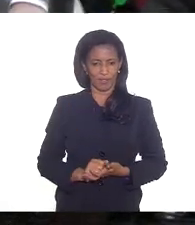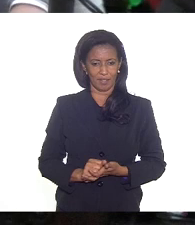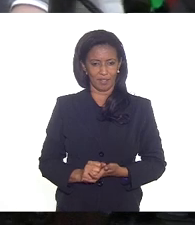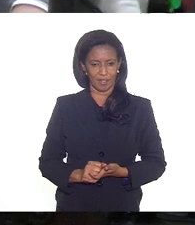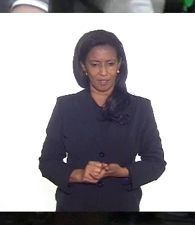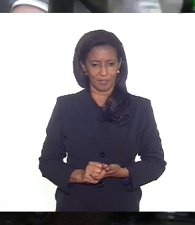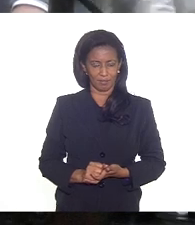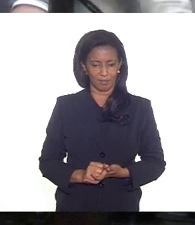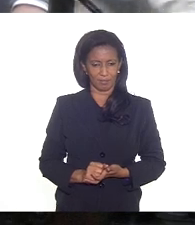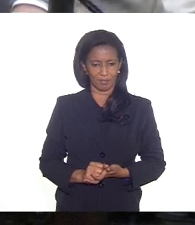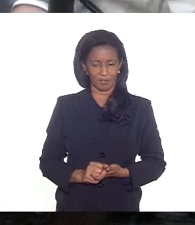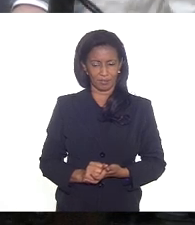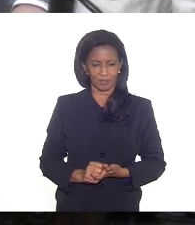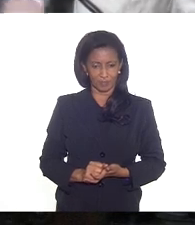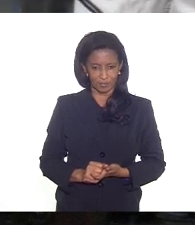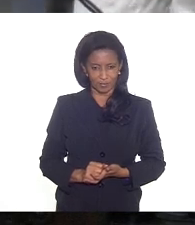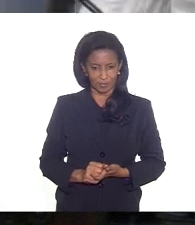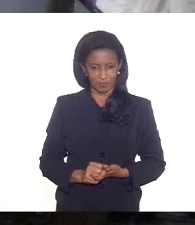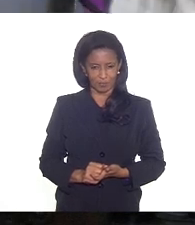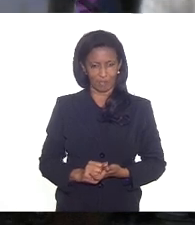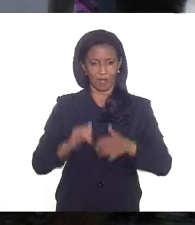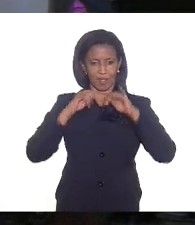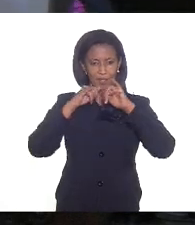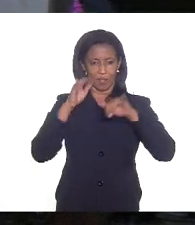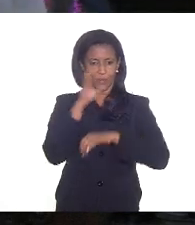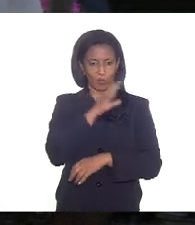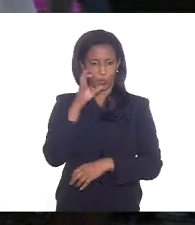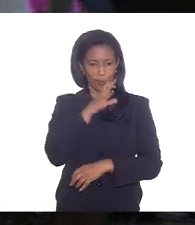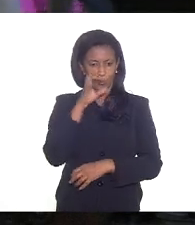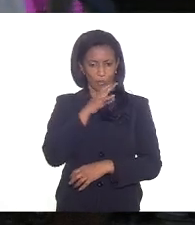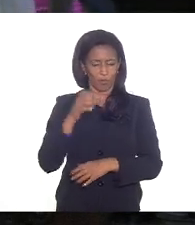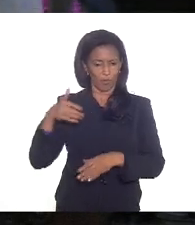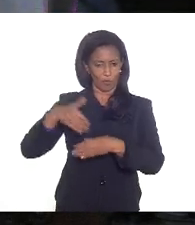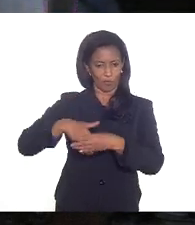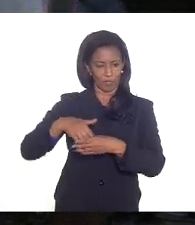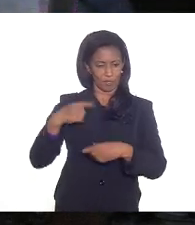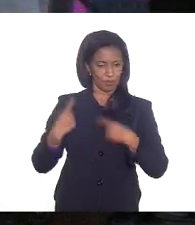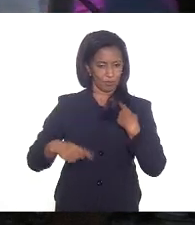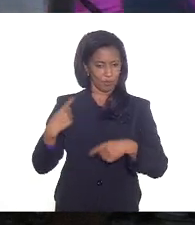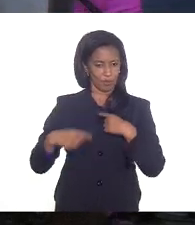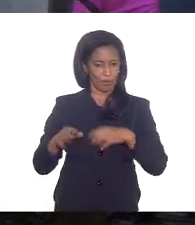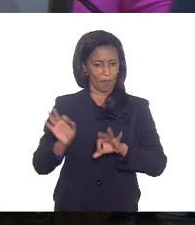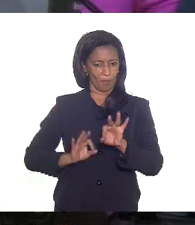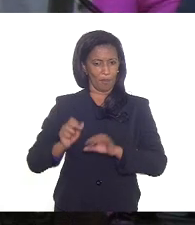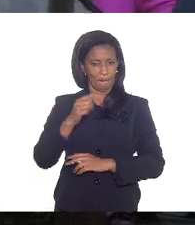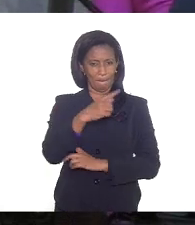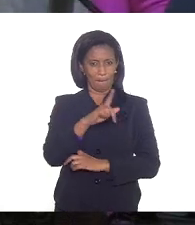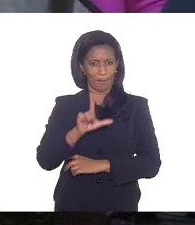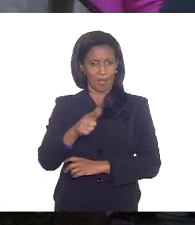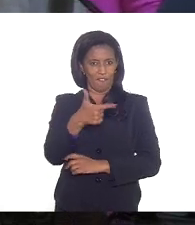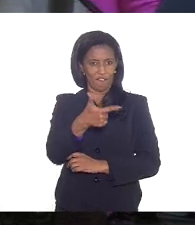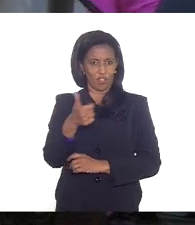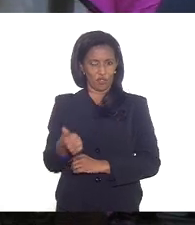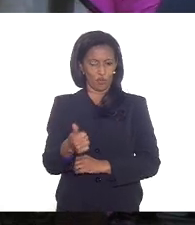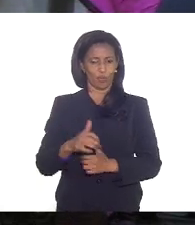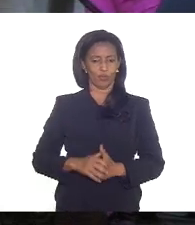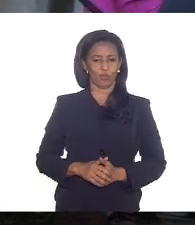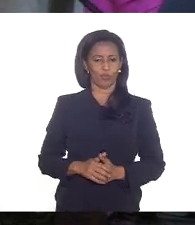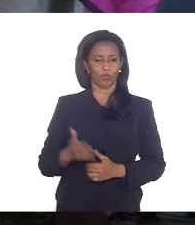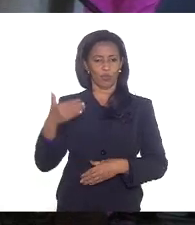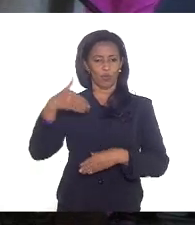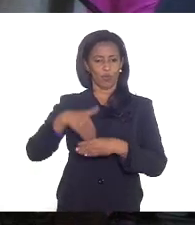voltar outro projeto anuncio regime de urgência em votação do projeto de lei 4427 21